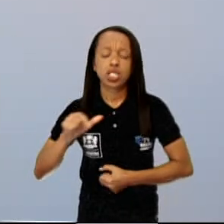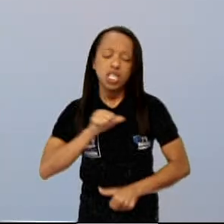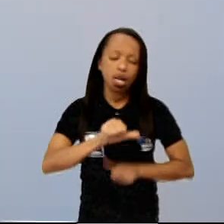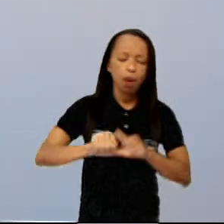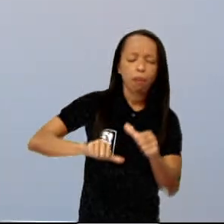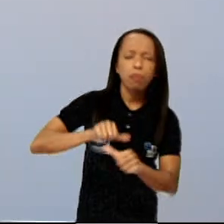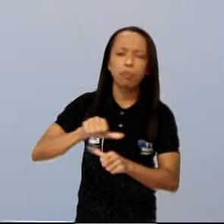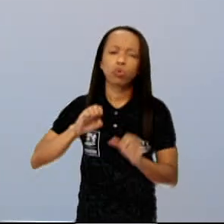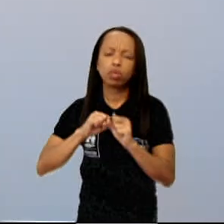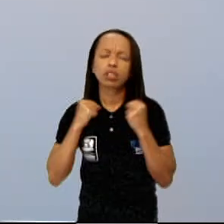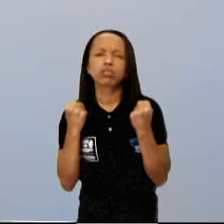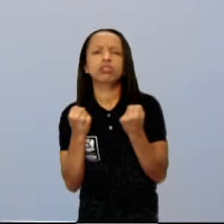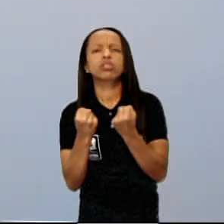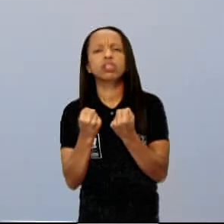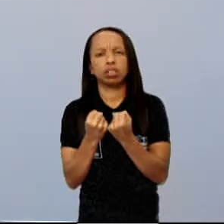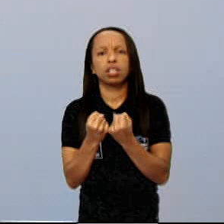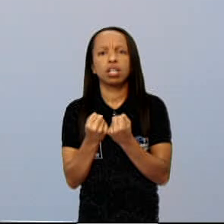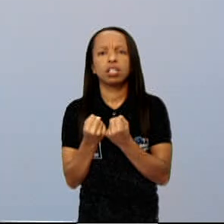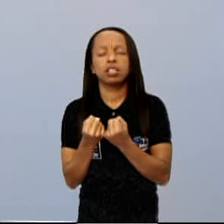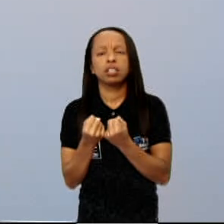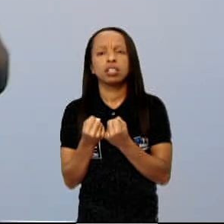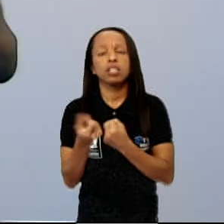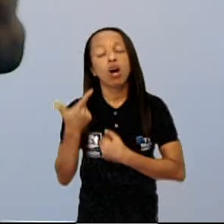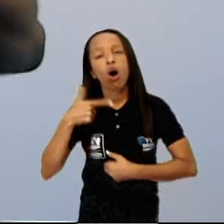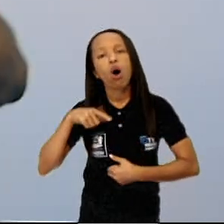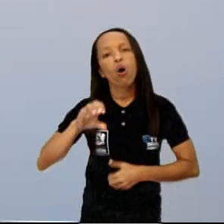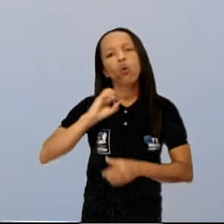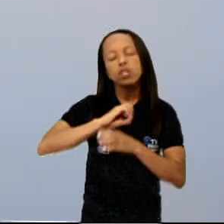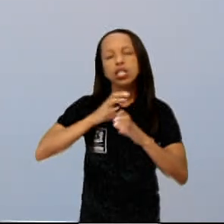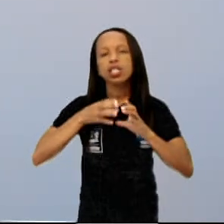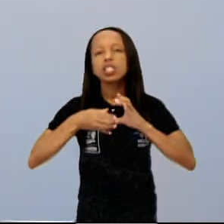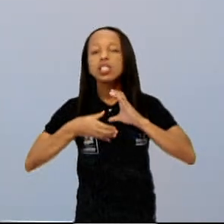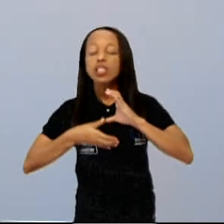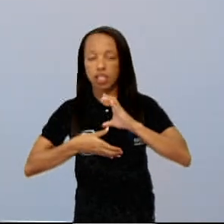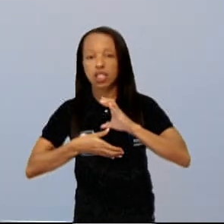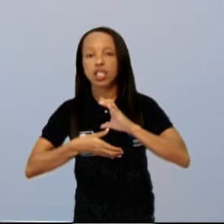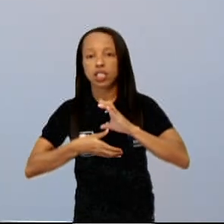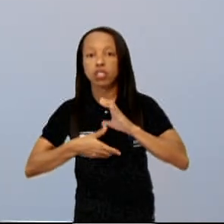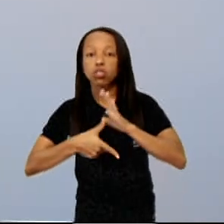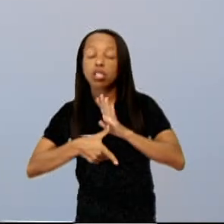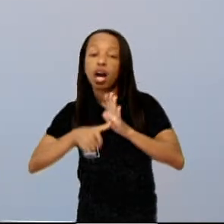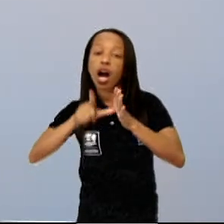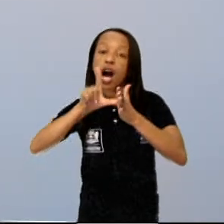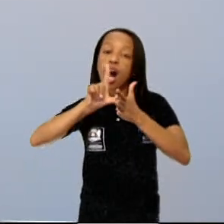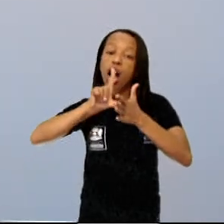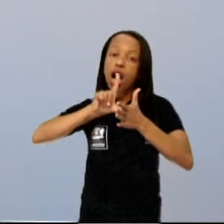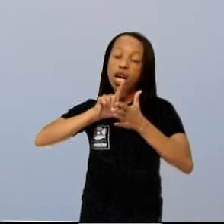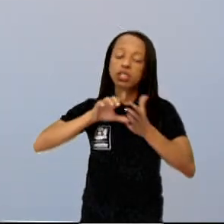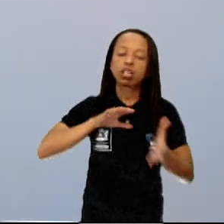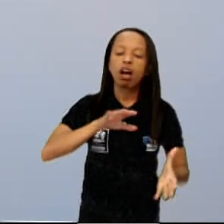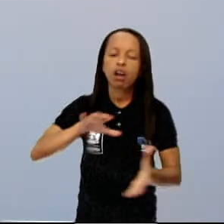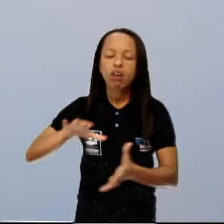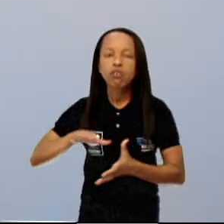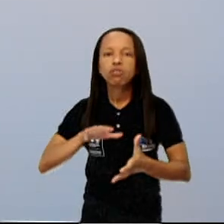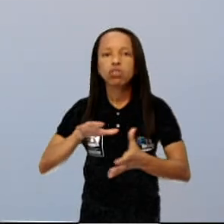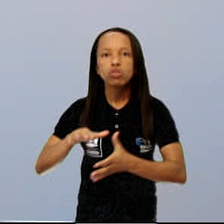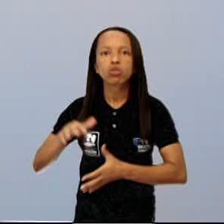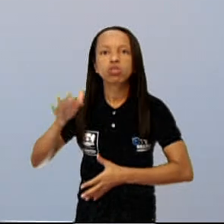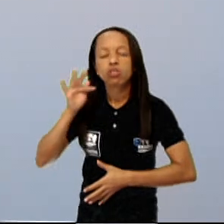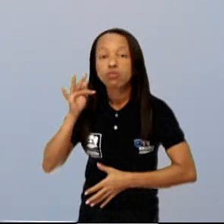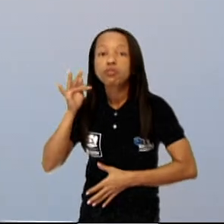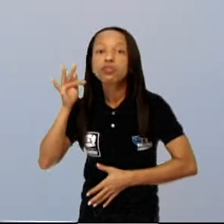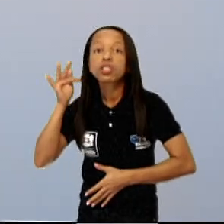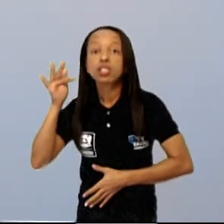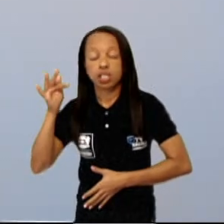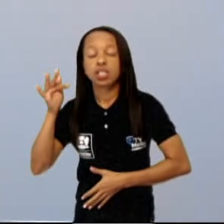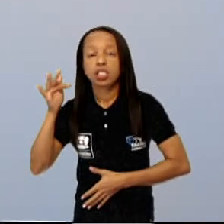que a gente tem da França, né, que é antes da Revolução Francesa, era o regime, ou seja, qual era a forma que